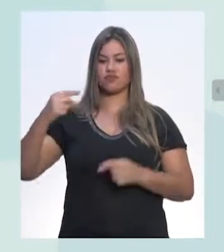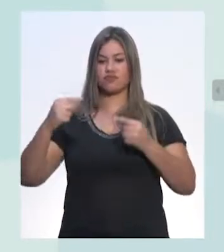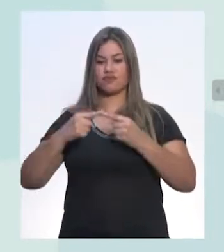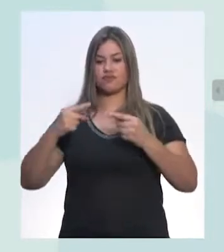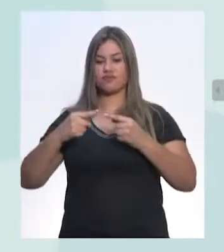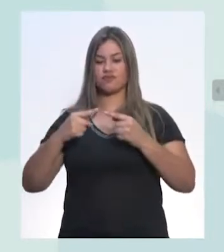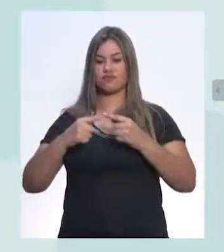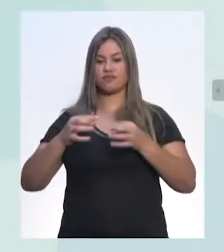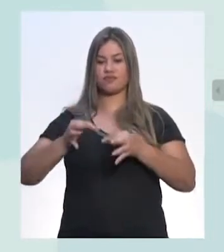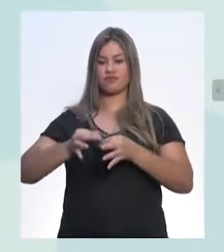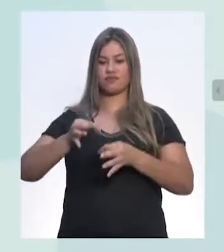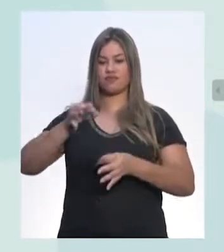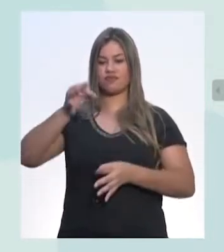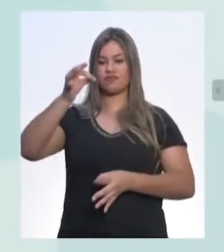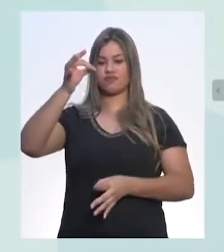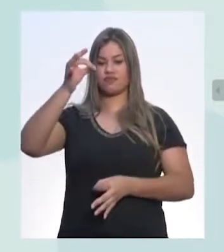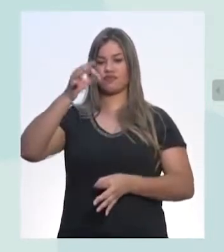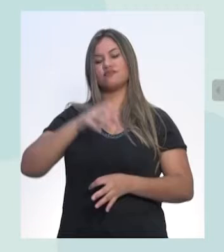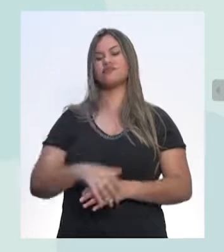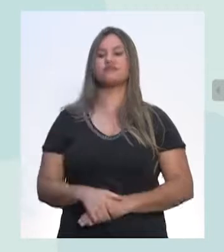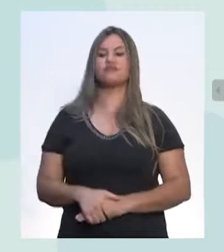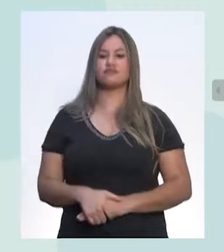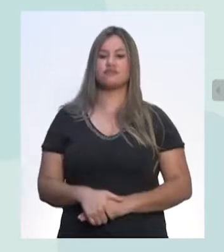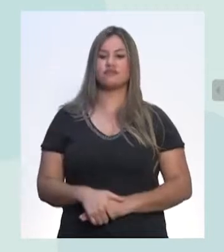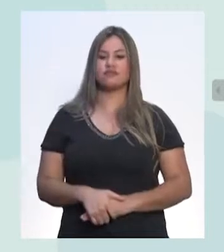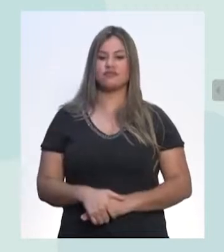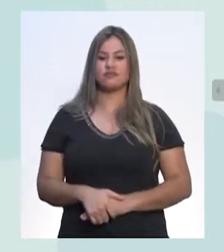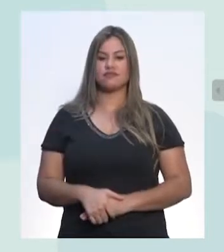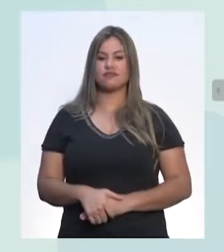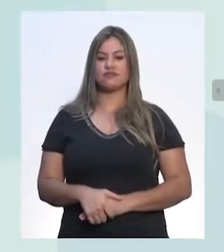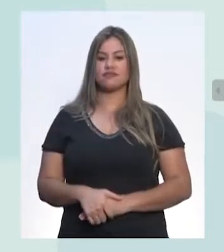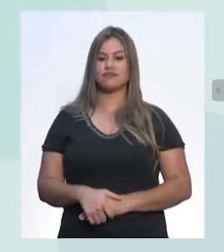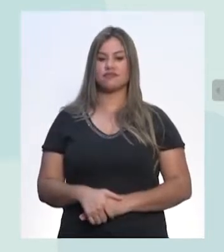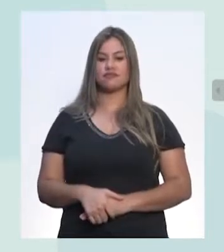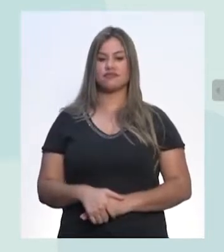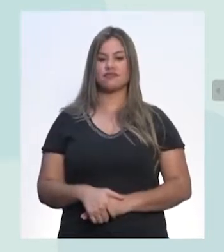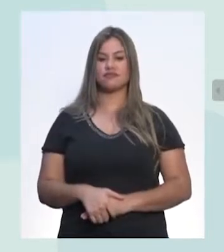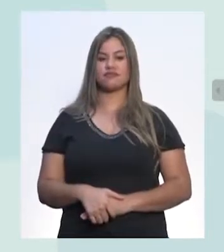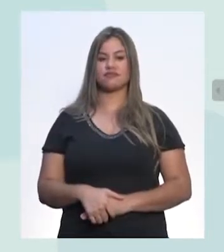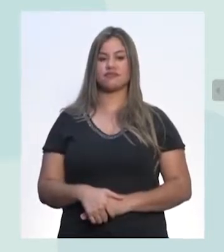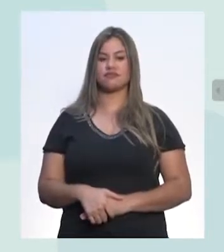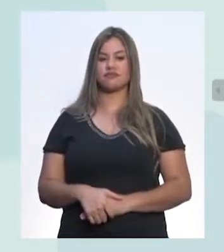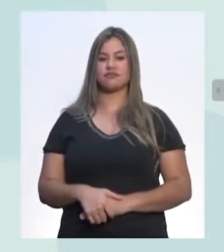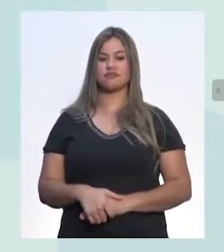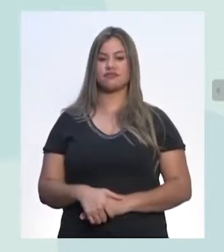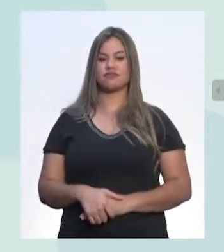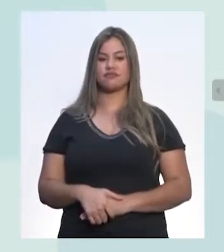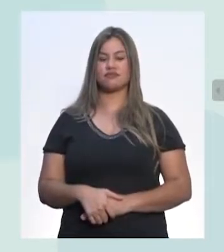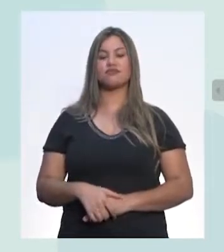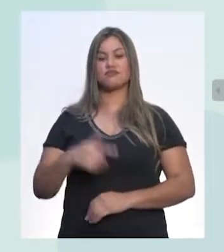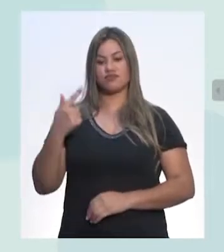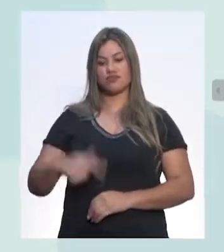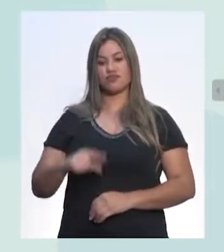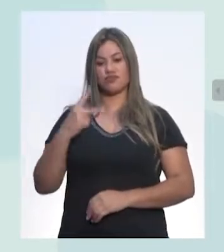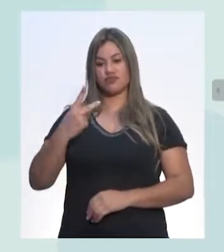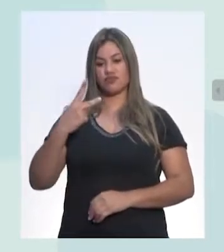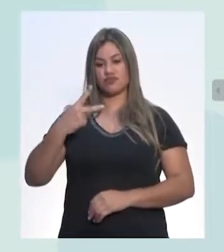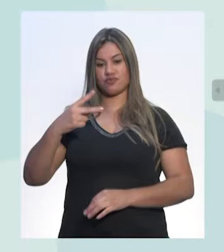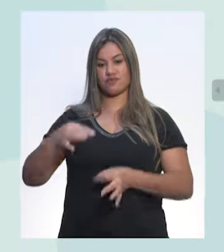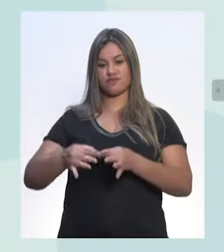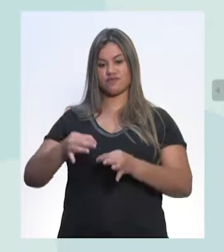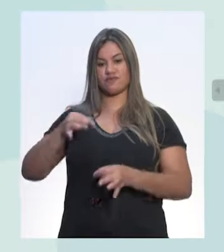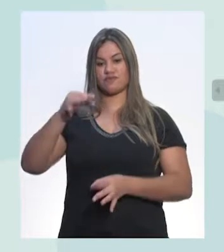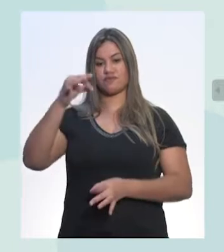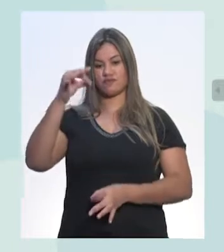o comprimento. Dois lados que representam o comprimento. Então, eu estou somando ele